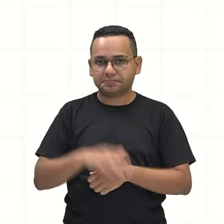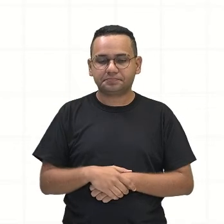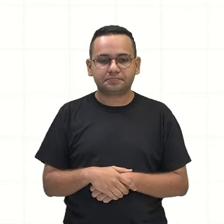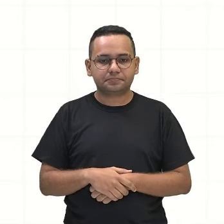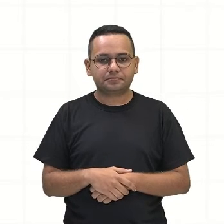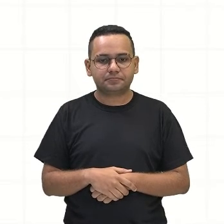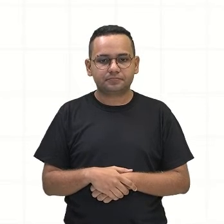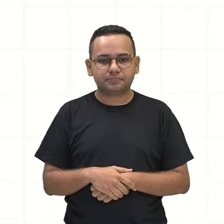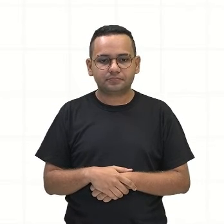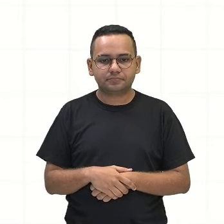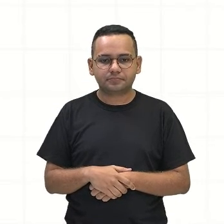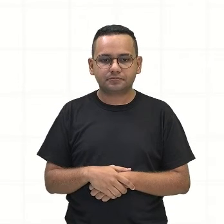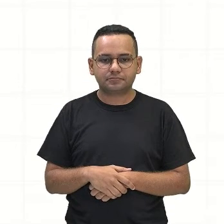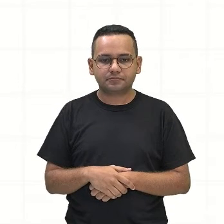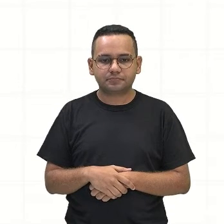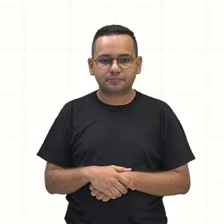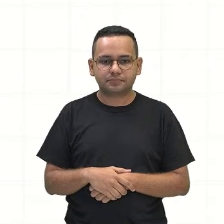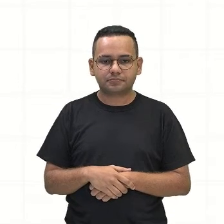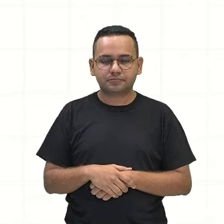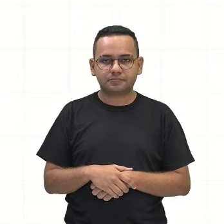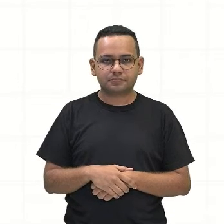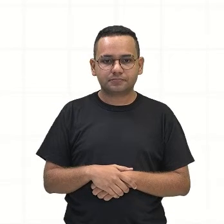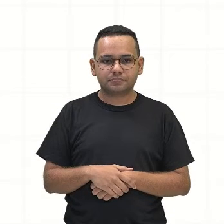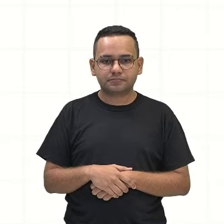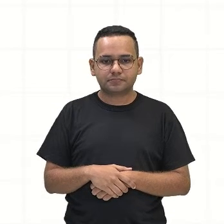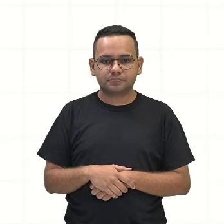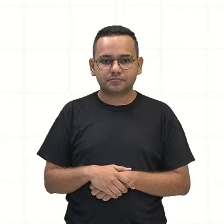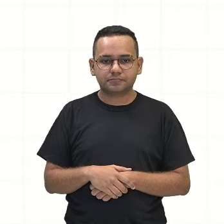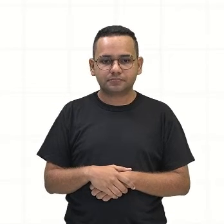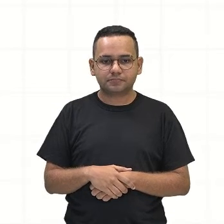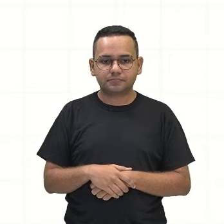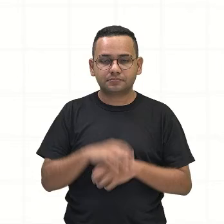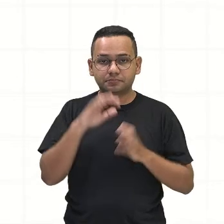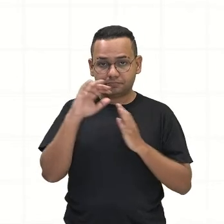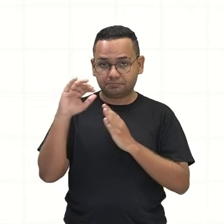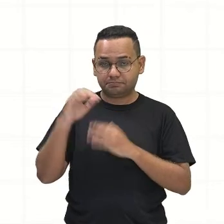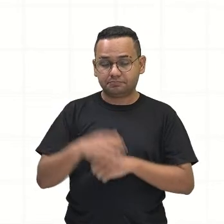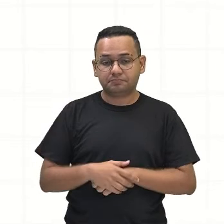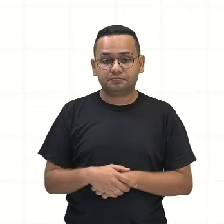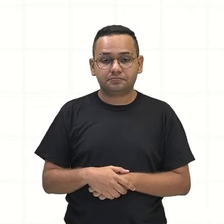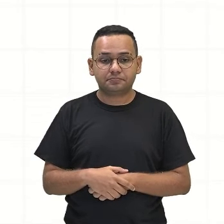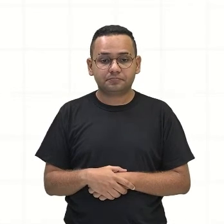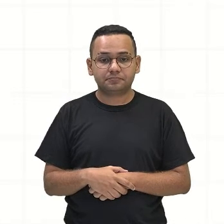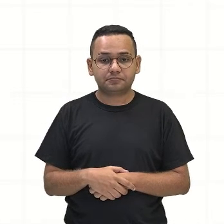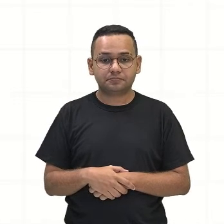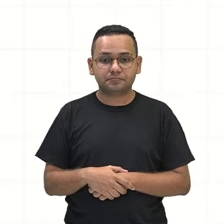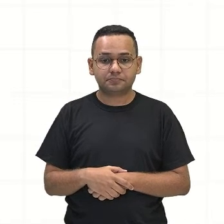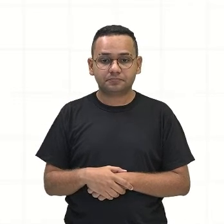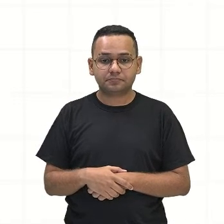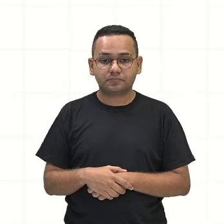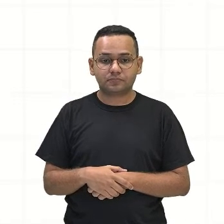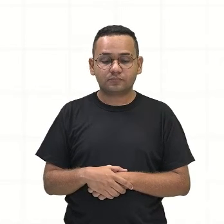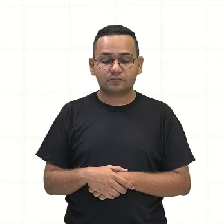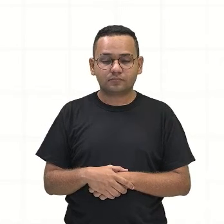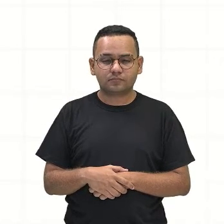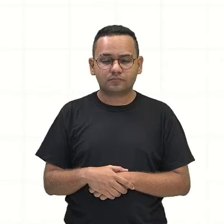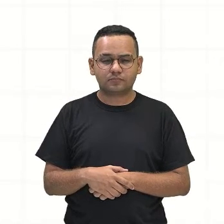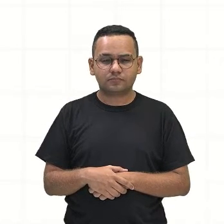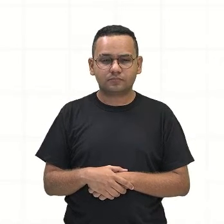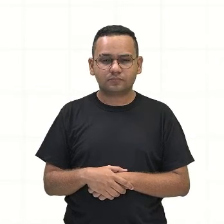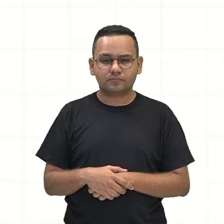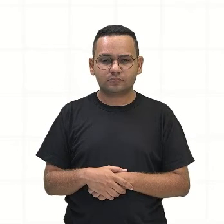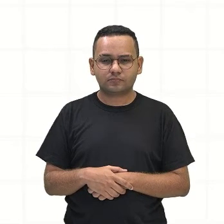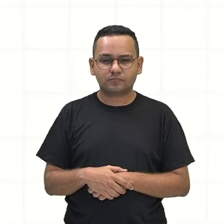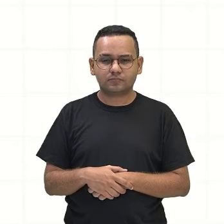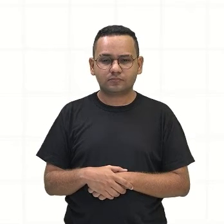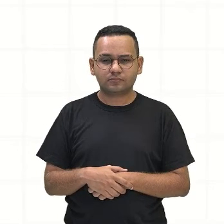Você pode também pegar aqui, ó, e para calcular, né, tirar daqui